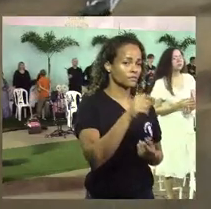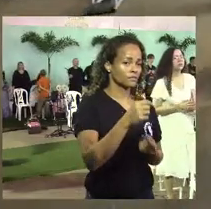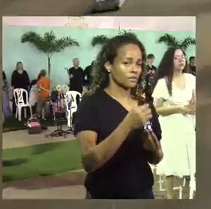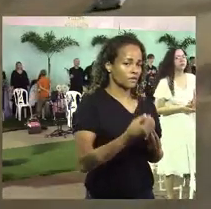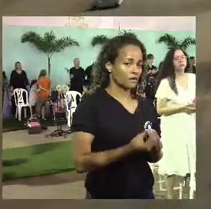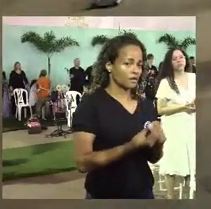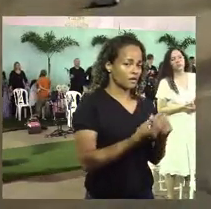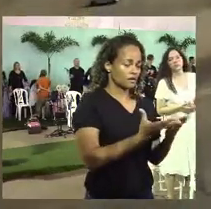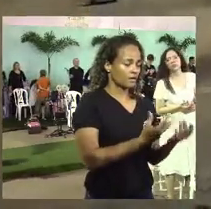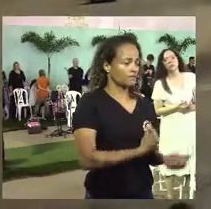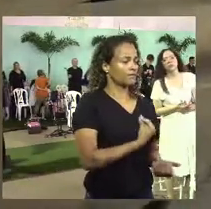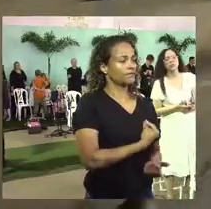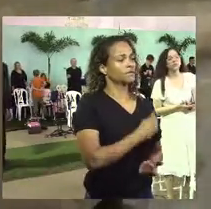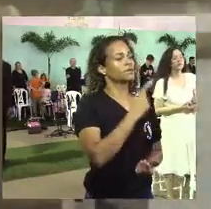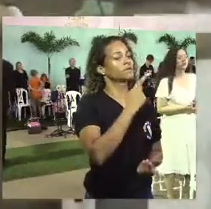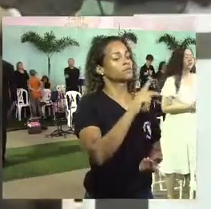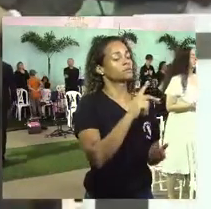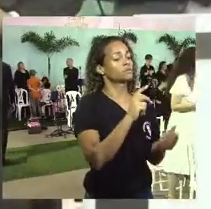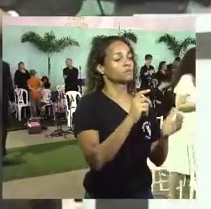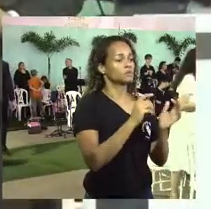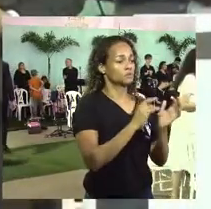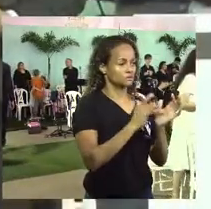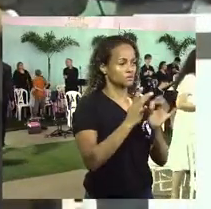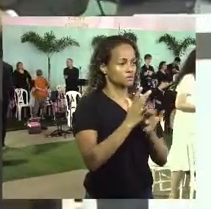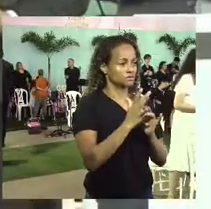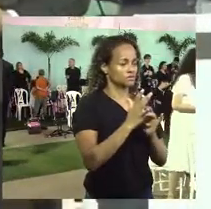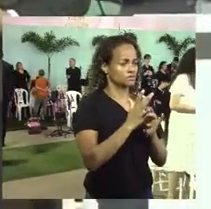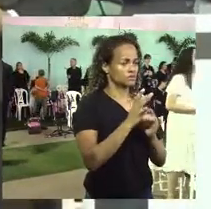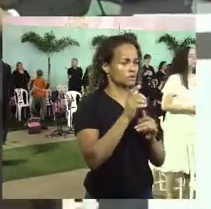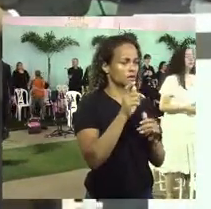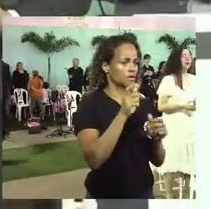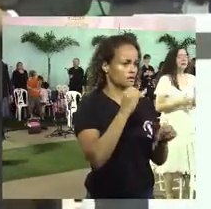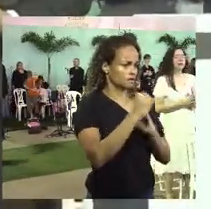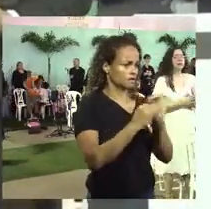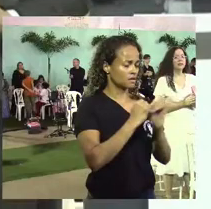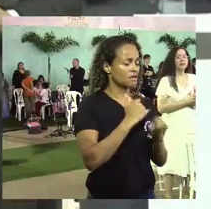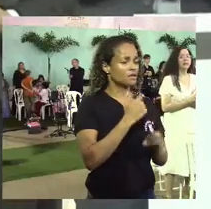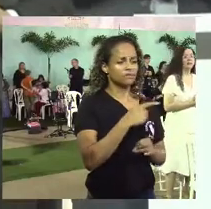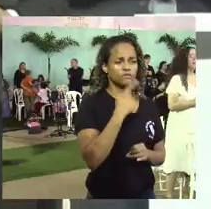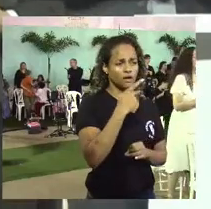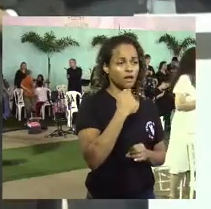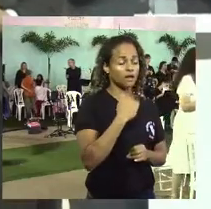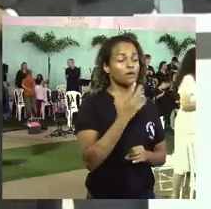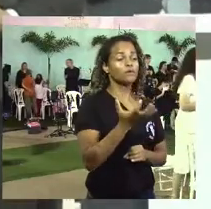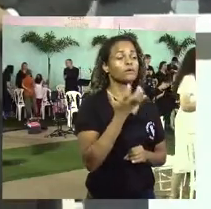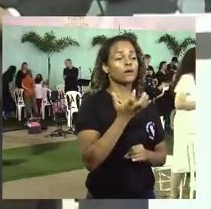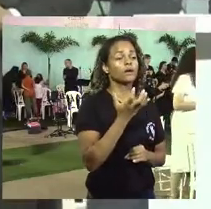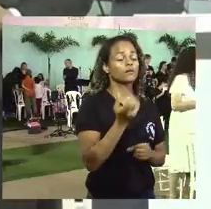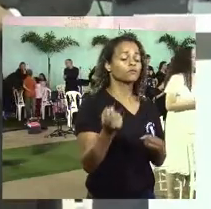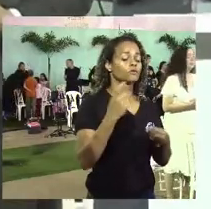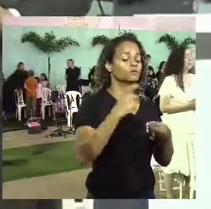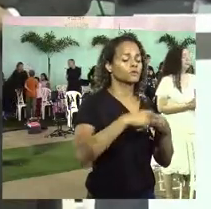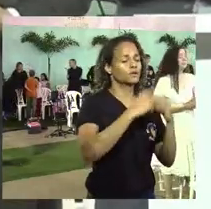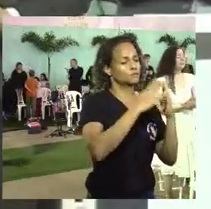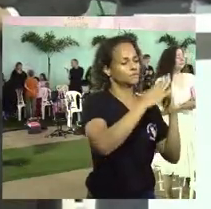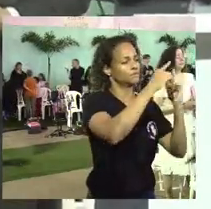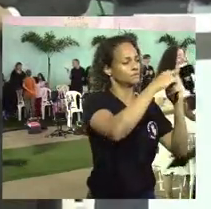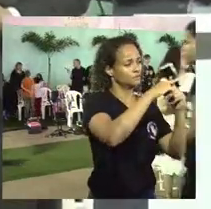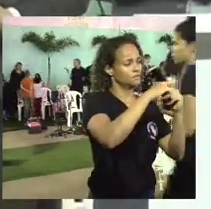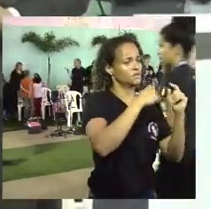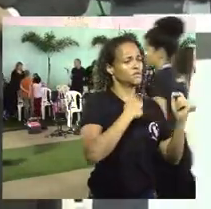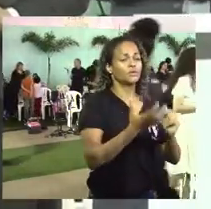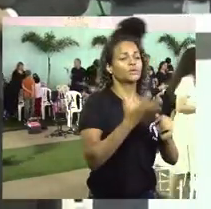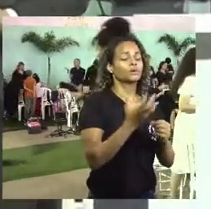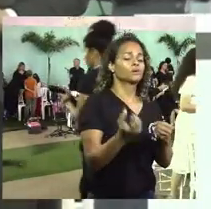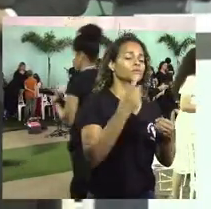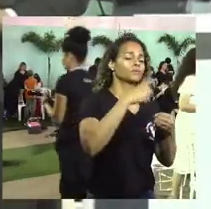pelas redes sociais diga eu quero Jesus eu quero diga eu quero e me reconciliar eu quero lhe converter a Jesus agora eu